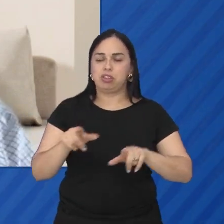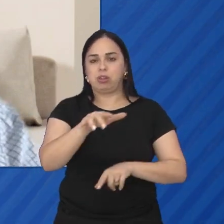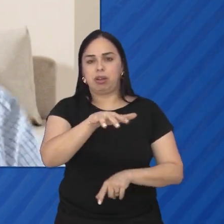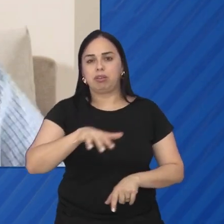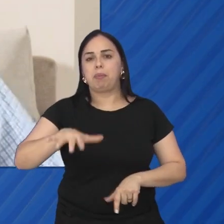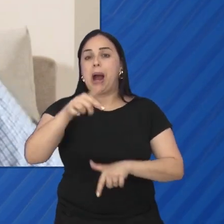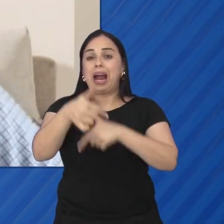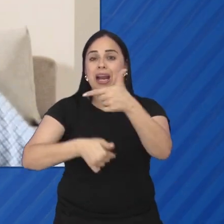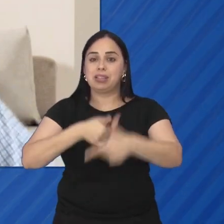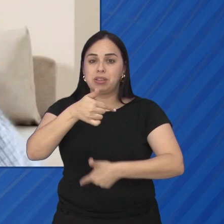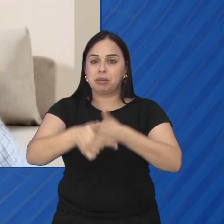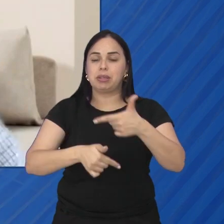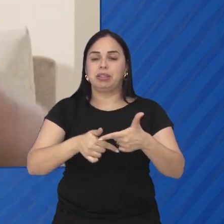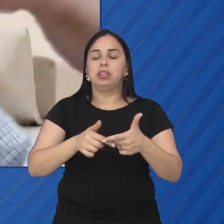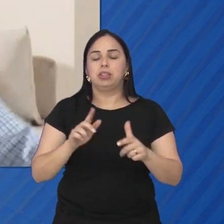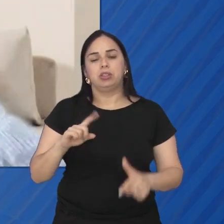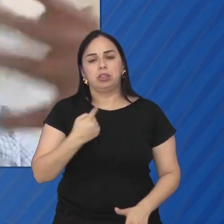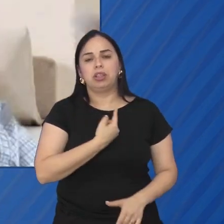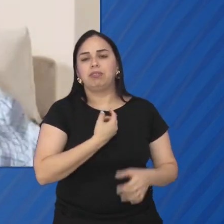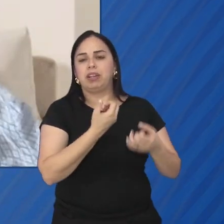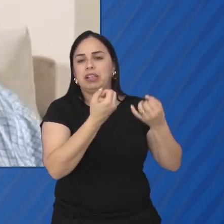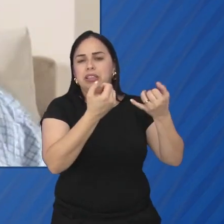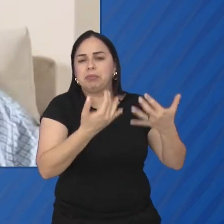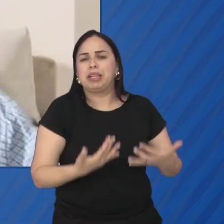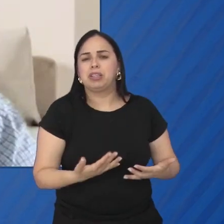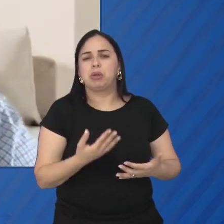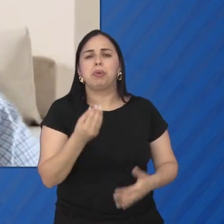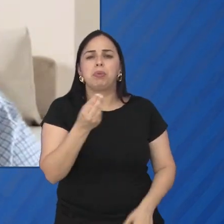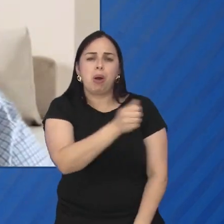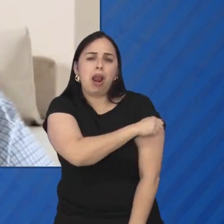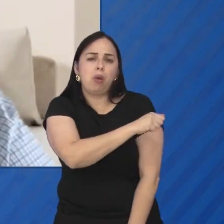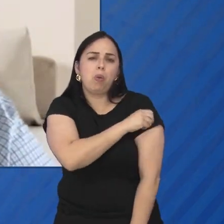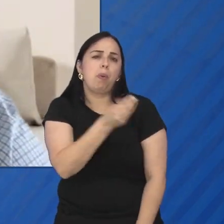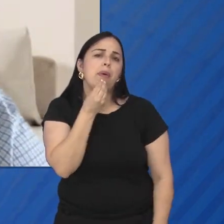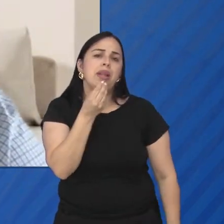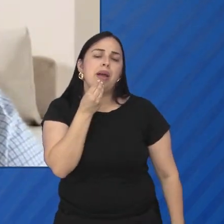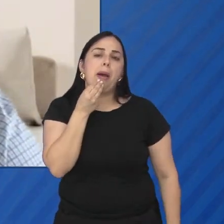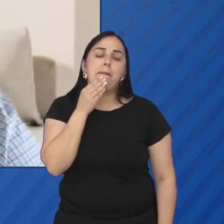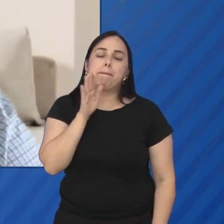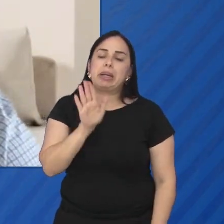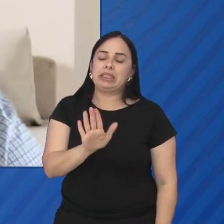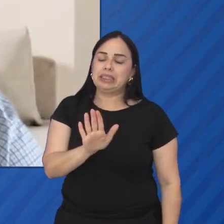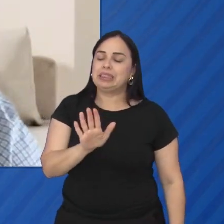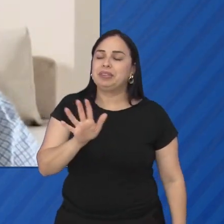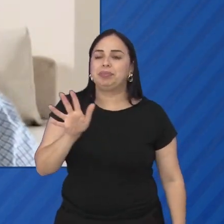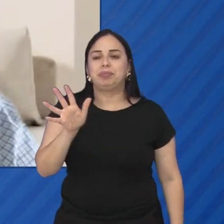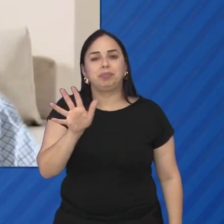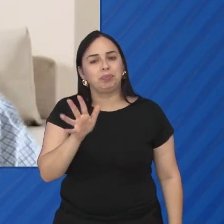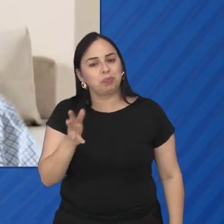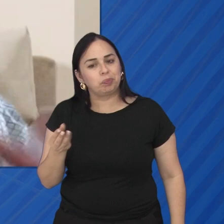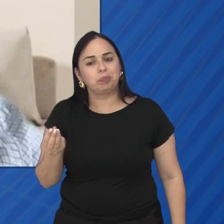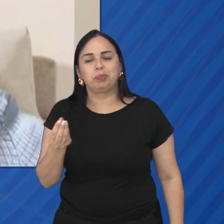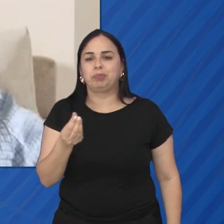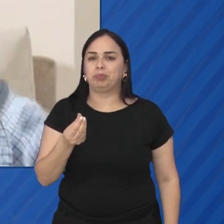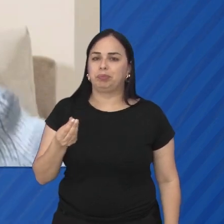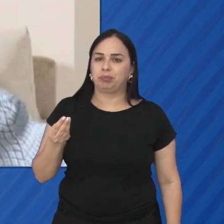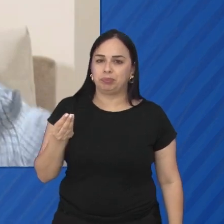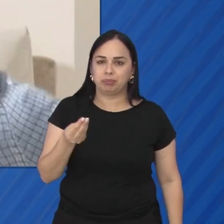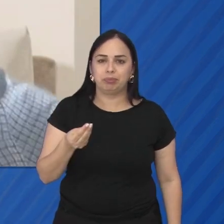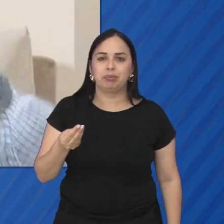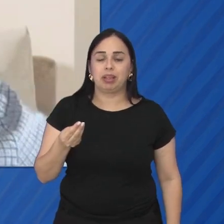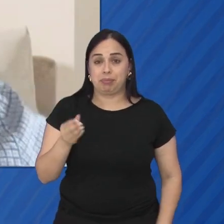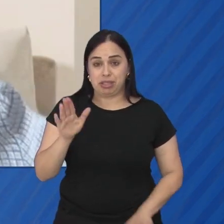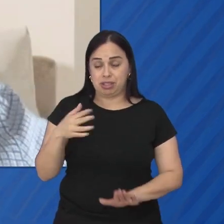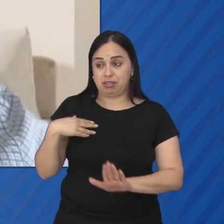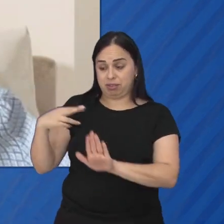dificuldade também, né? A gente está falando muito do aluno, de ter oportunidade, mas, ao mesmo tempo, você